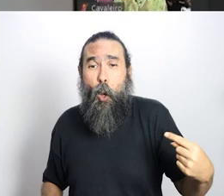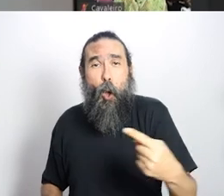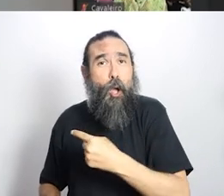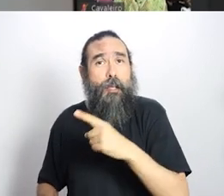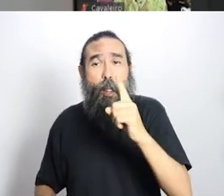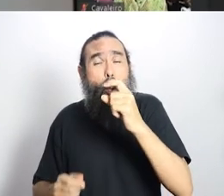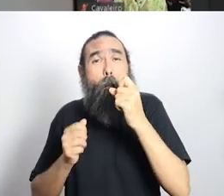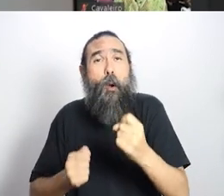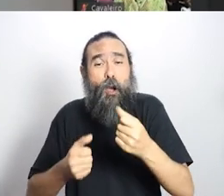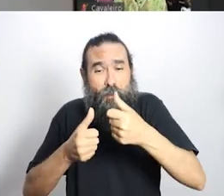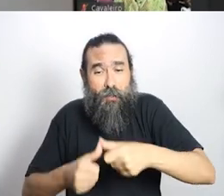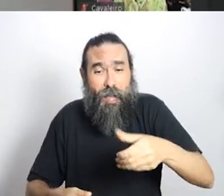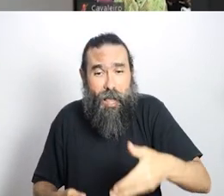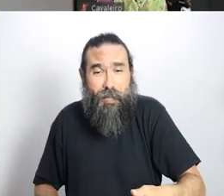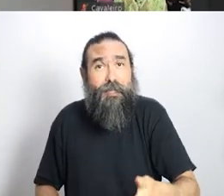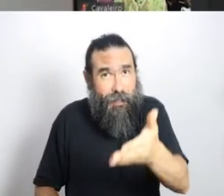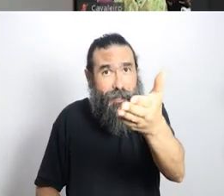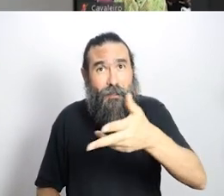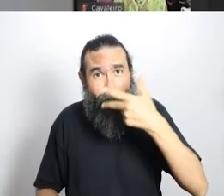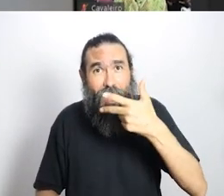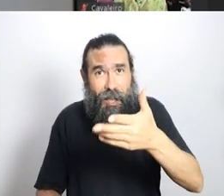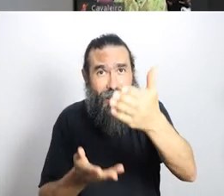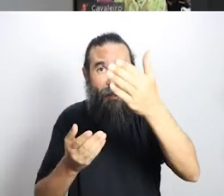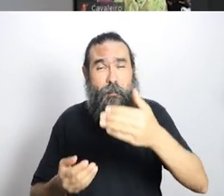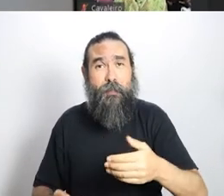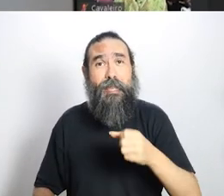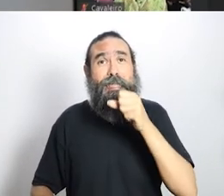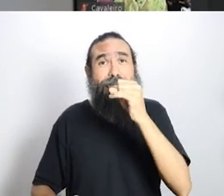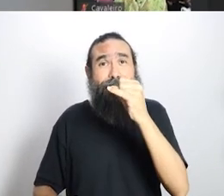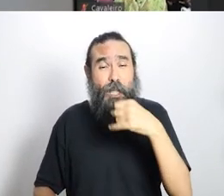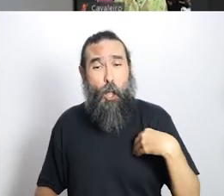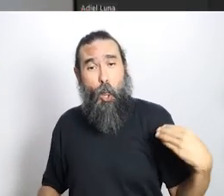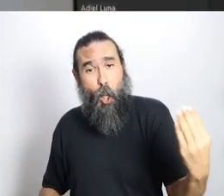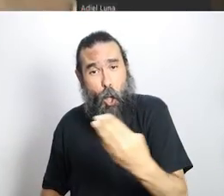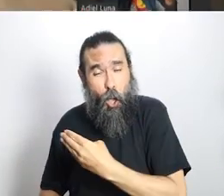nós não pode ficar aqui. Diga lá, Buli.